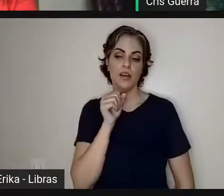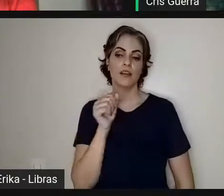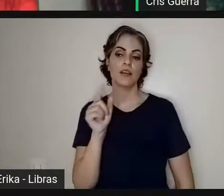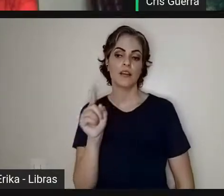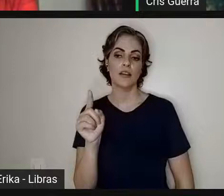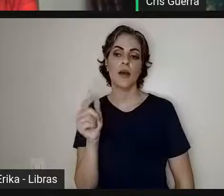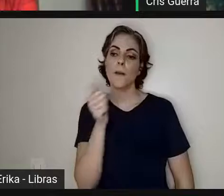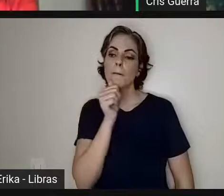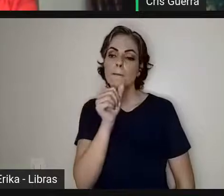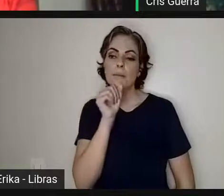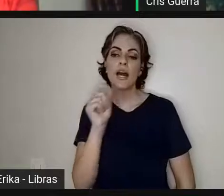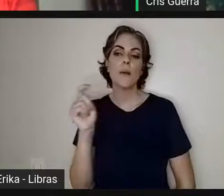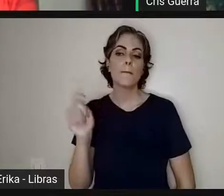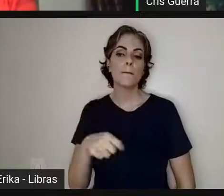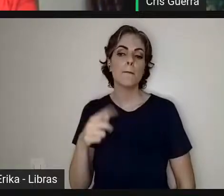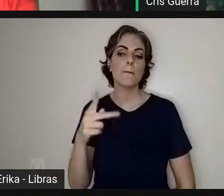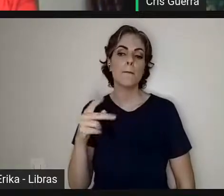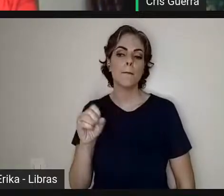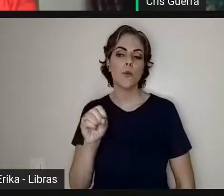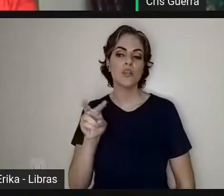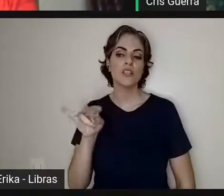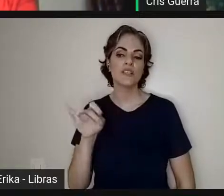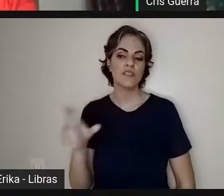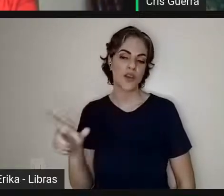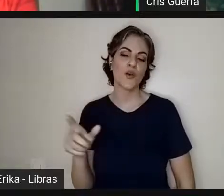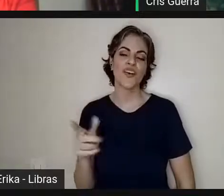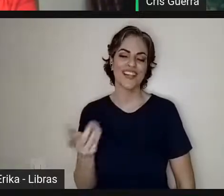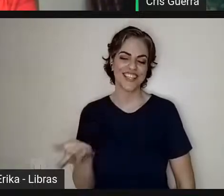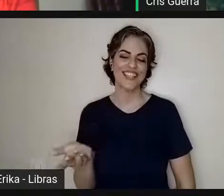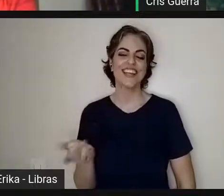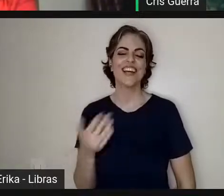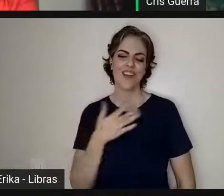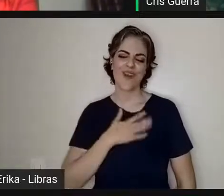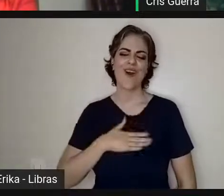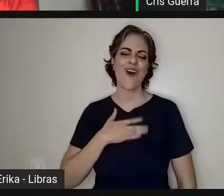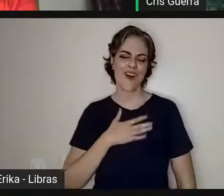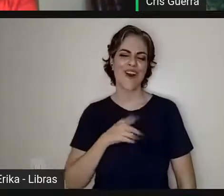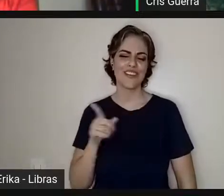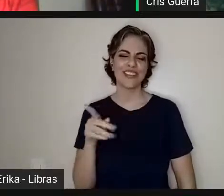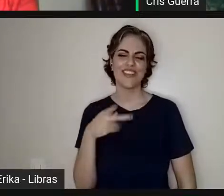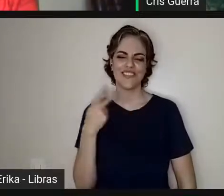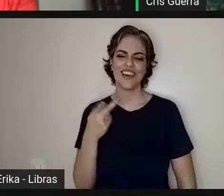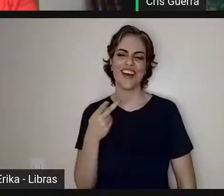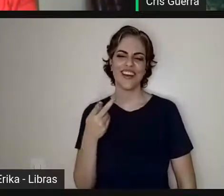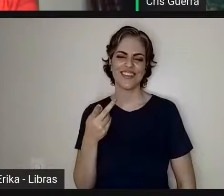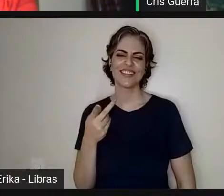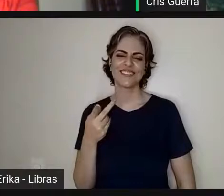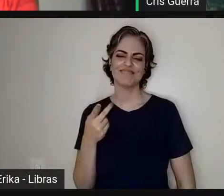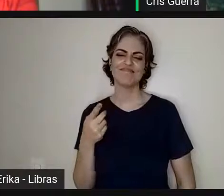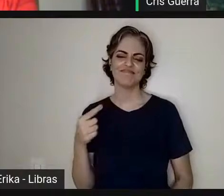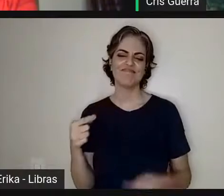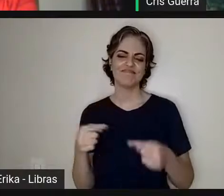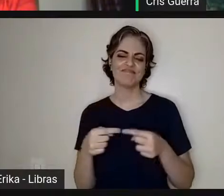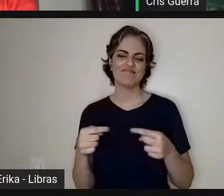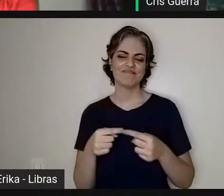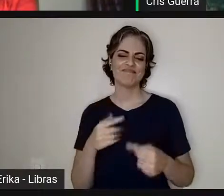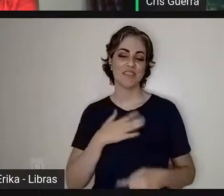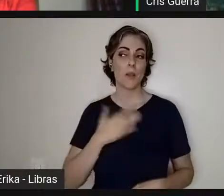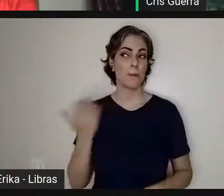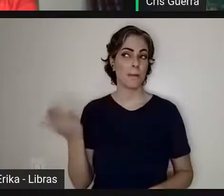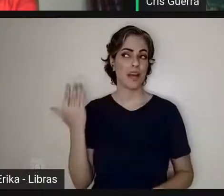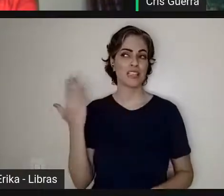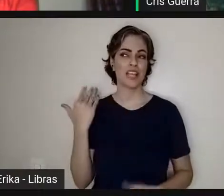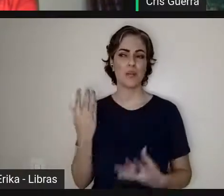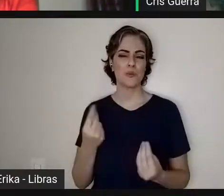eu super me identifico, né? Assim, eu acho que a gente chega a um tempo da nossa vida em que a gente se cobrou demais,